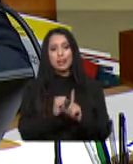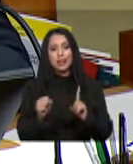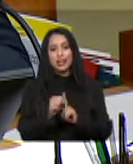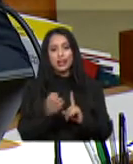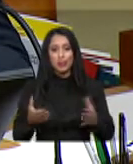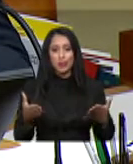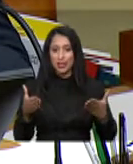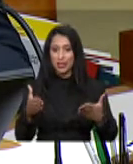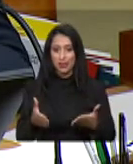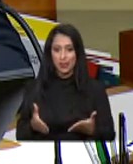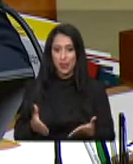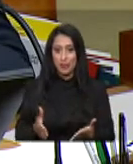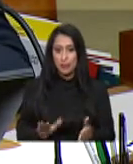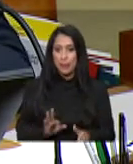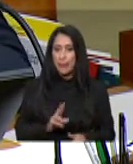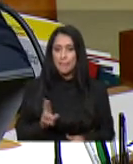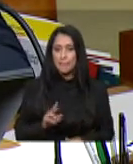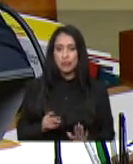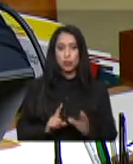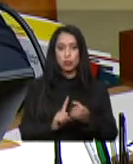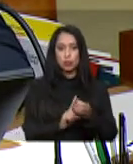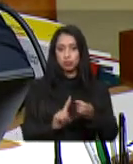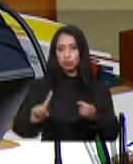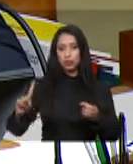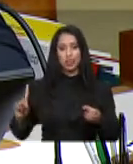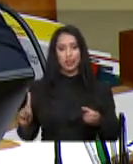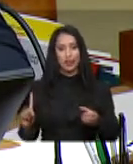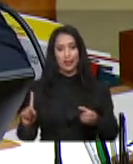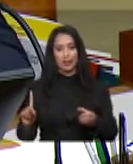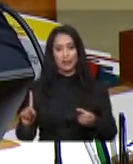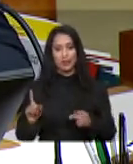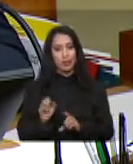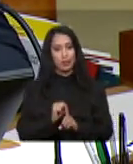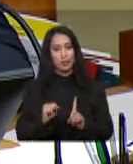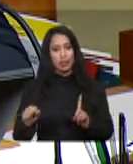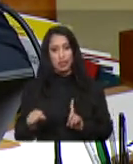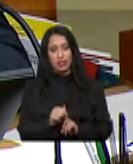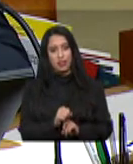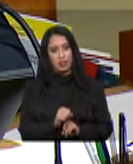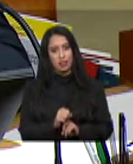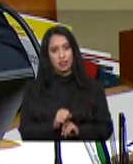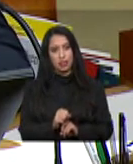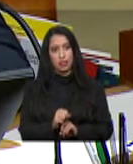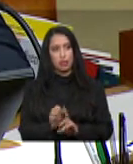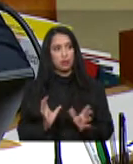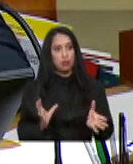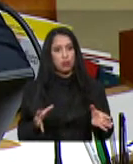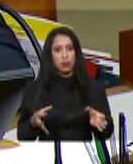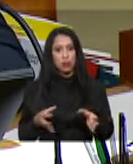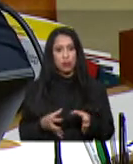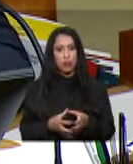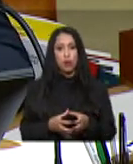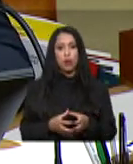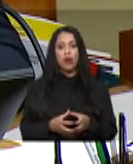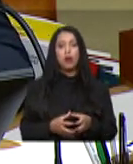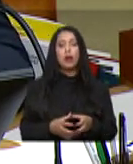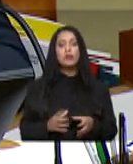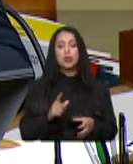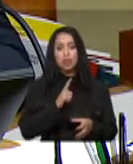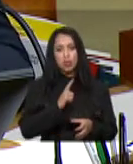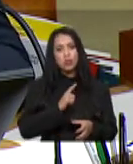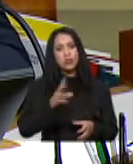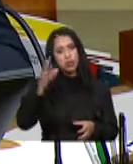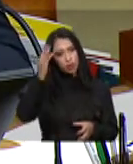não simplesmente excluir a participação. Também entendo que essa participação tem que primar